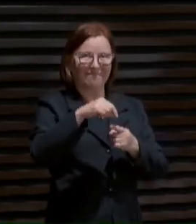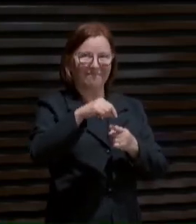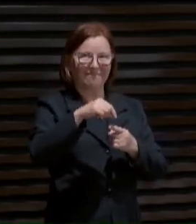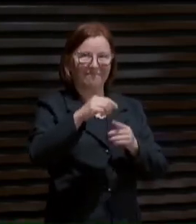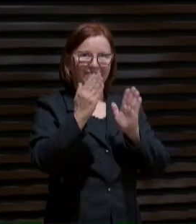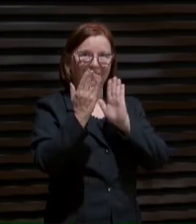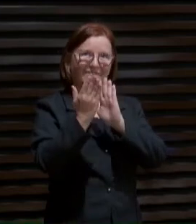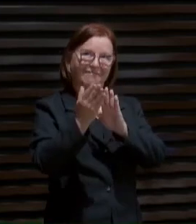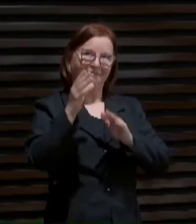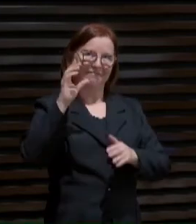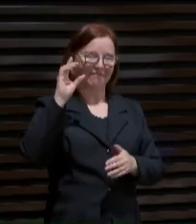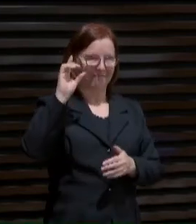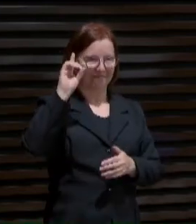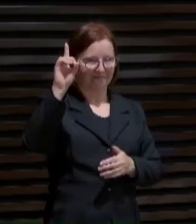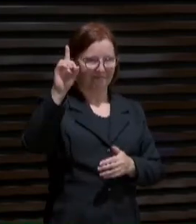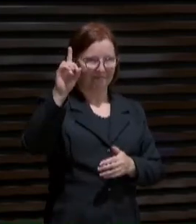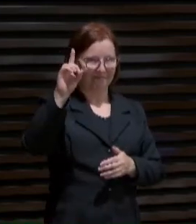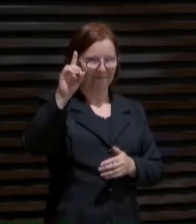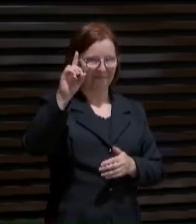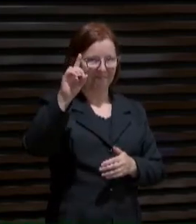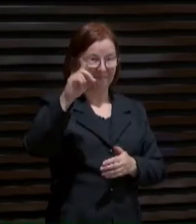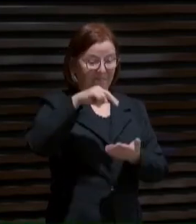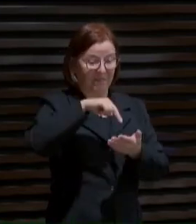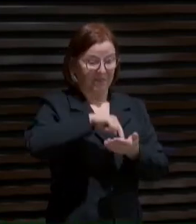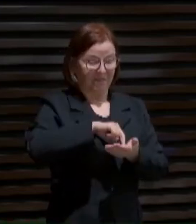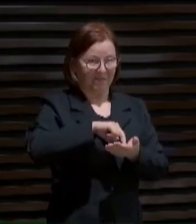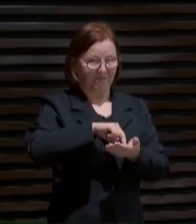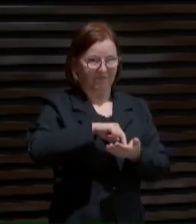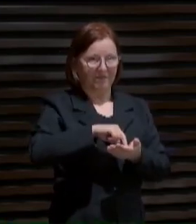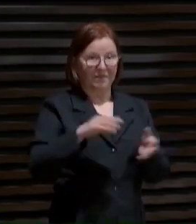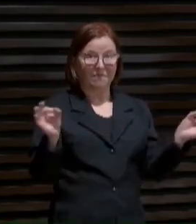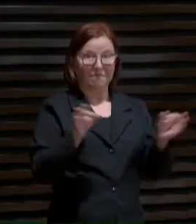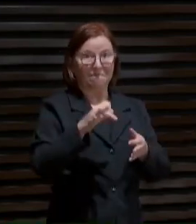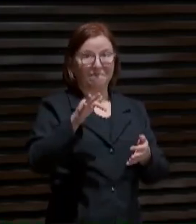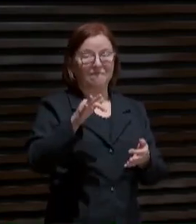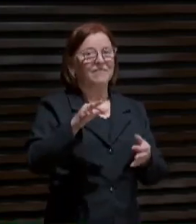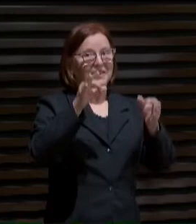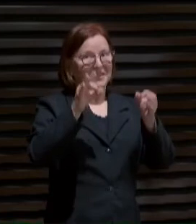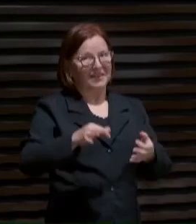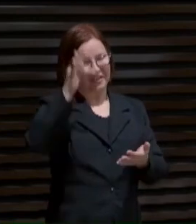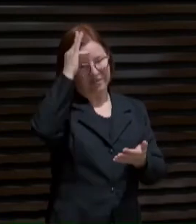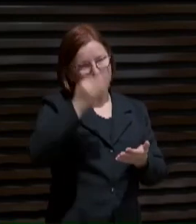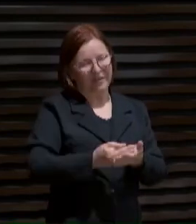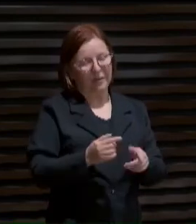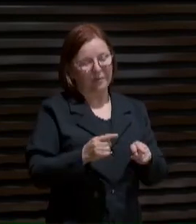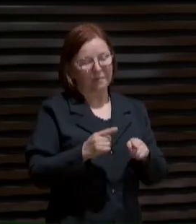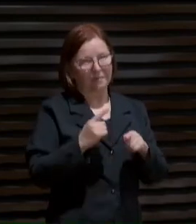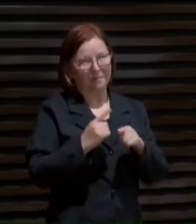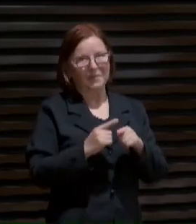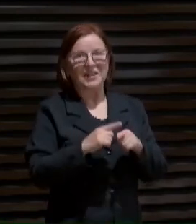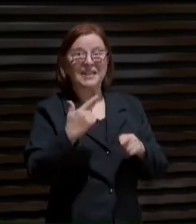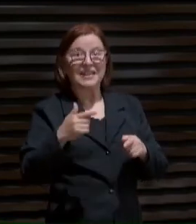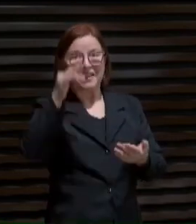Deus fundamentada em plena certeza de fé os a Bíblia diz que sem fé é impossível